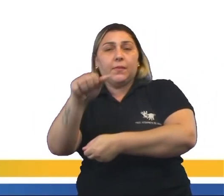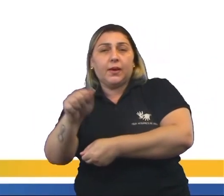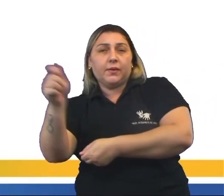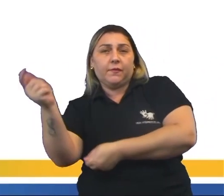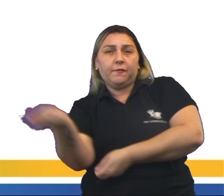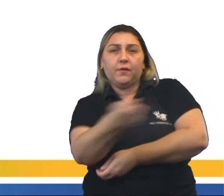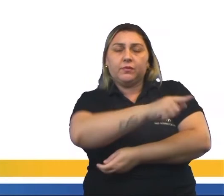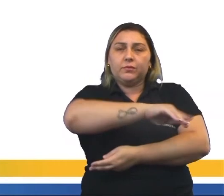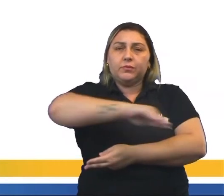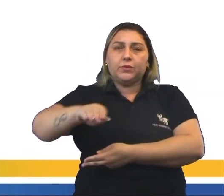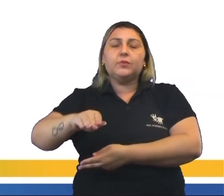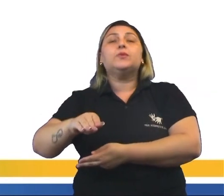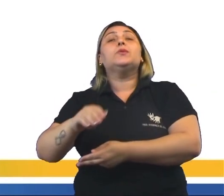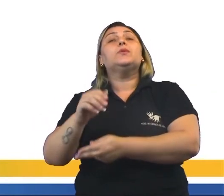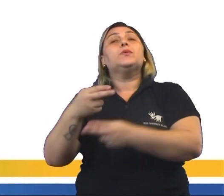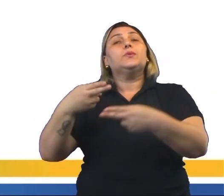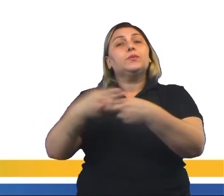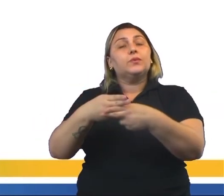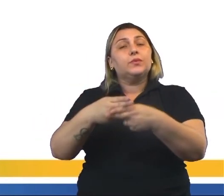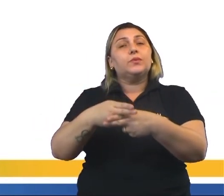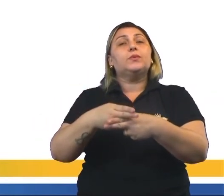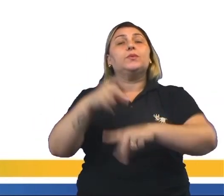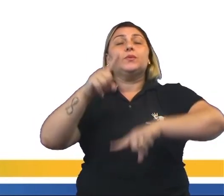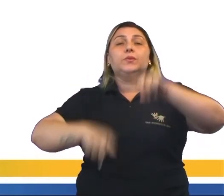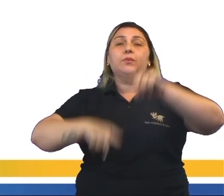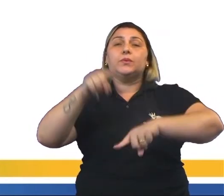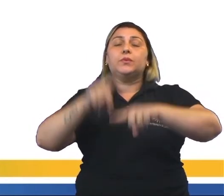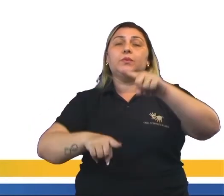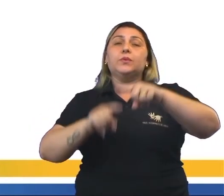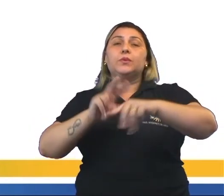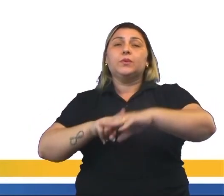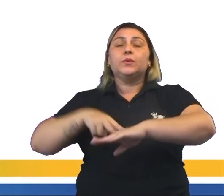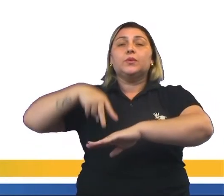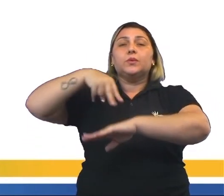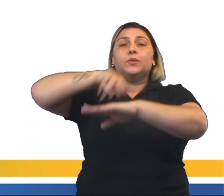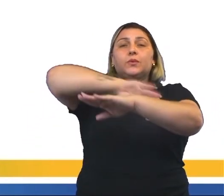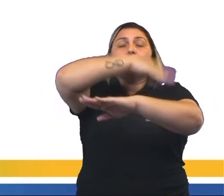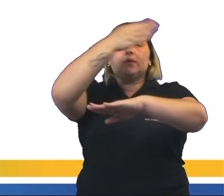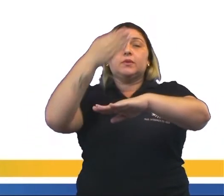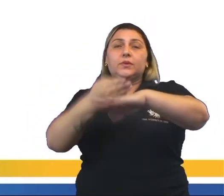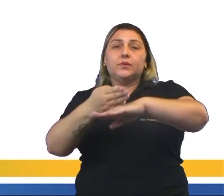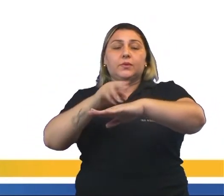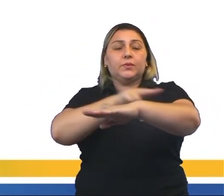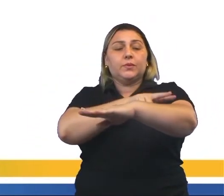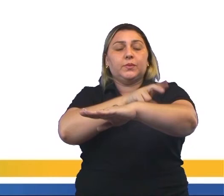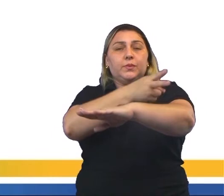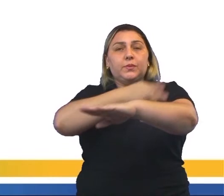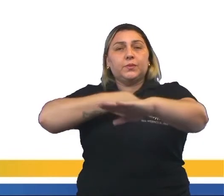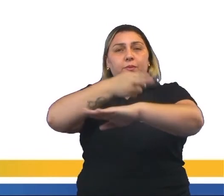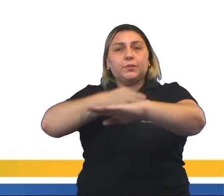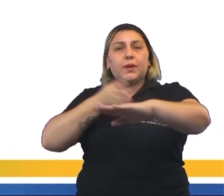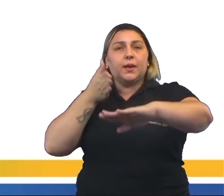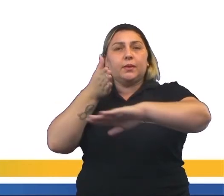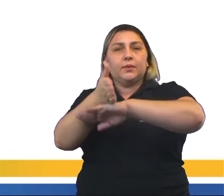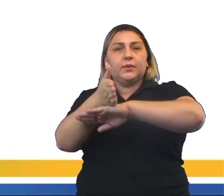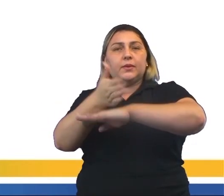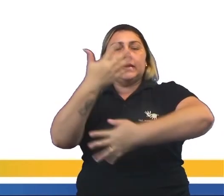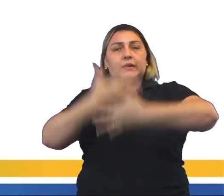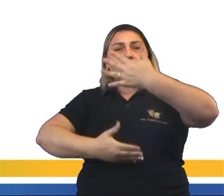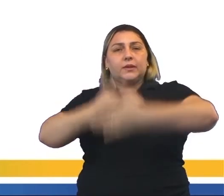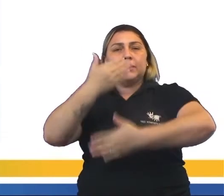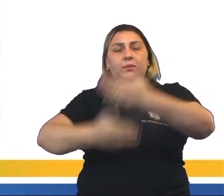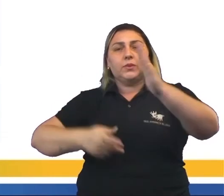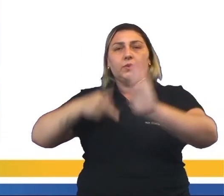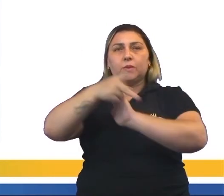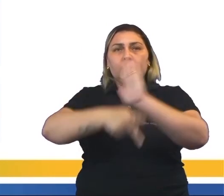e, munidas com suas armas, subiram o inclinado morro até os trilhos para impedirem a passagem do trem. Agora